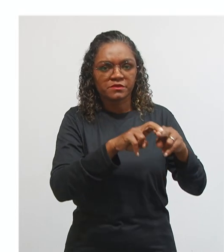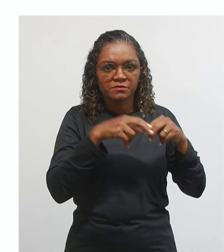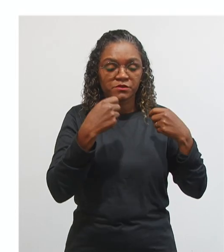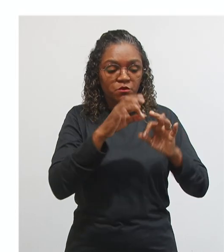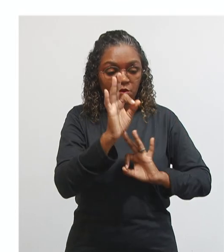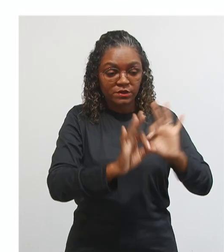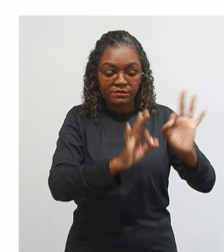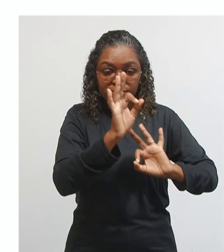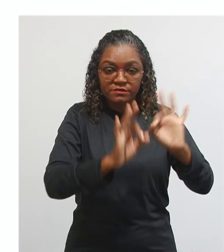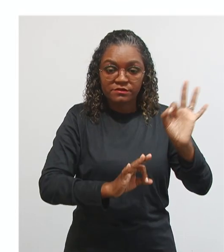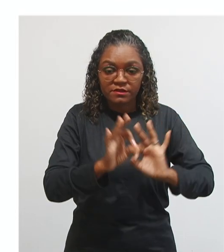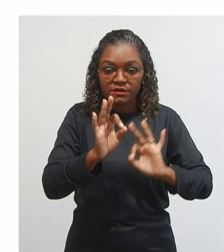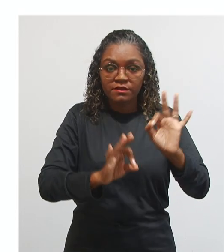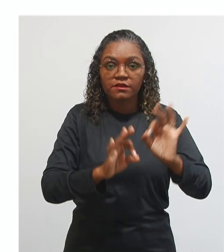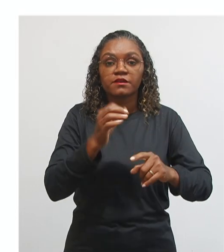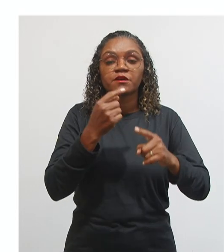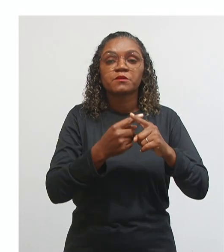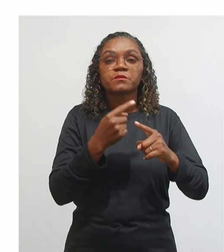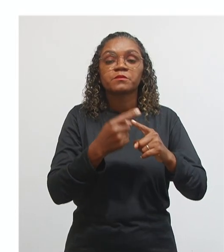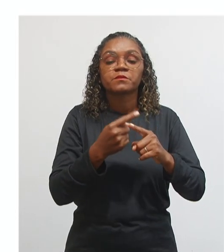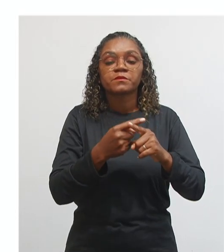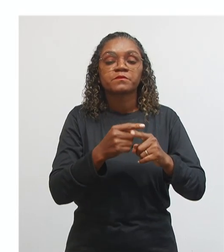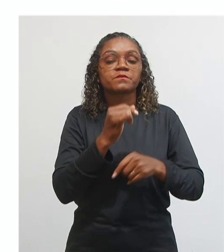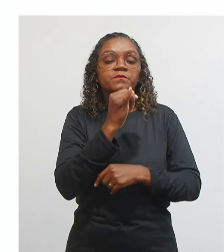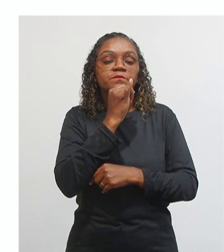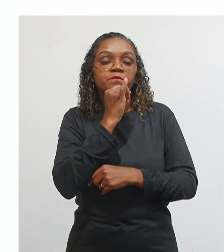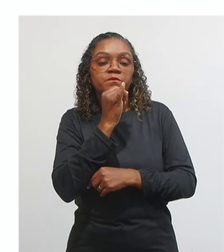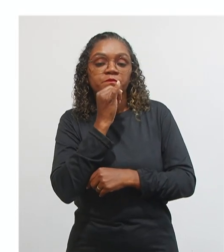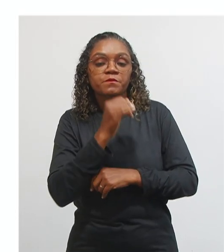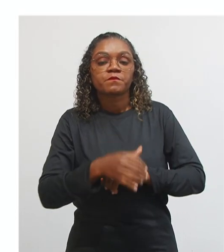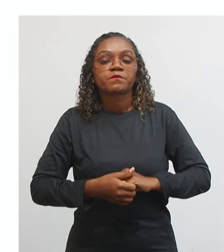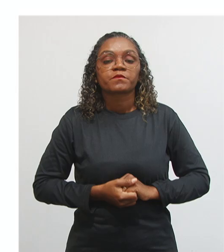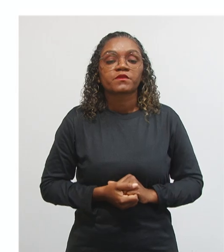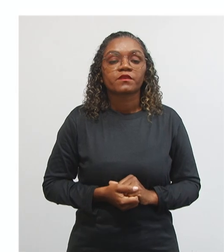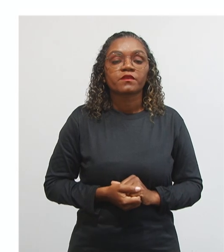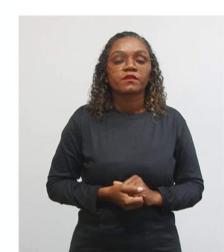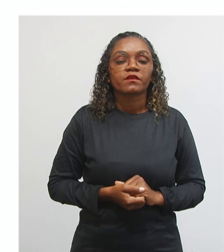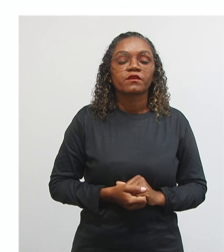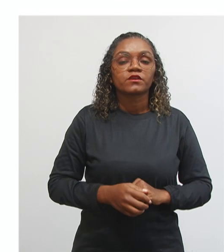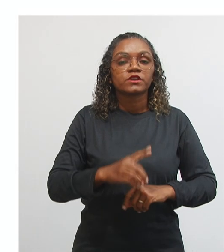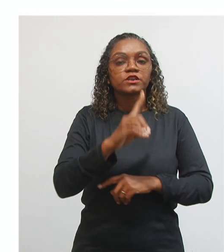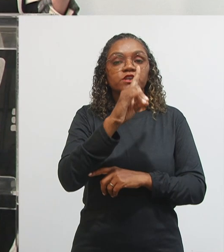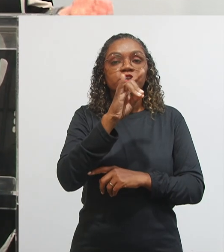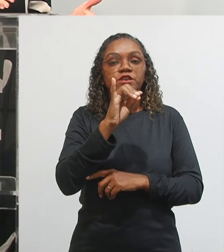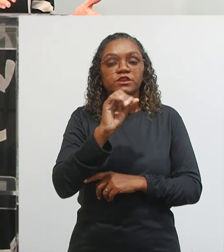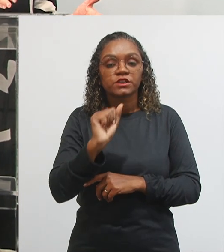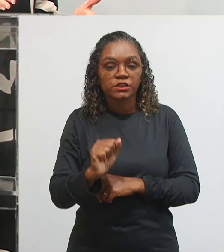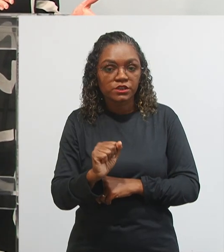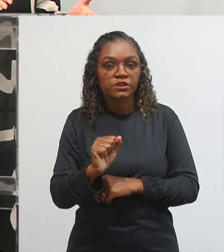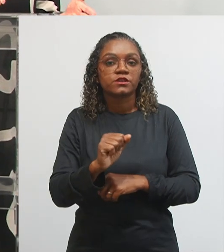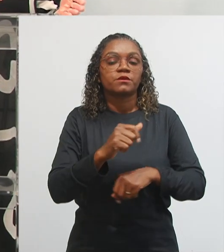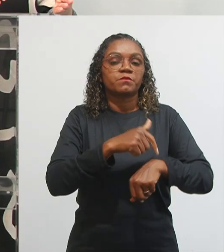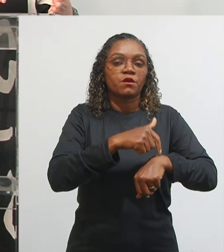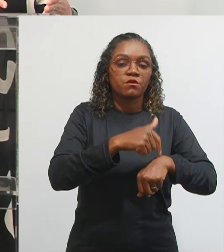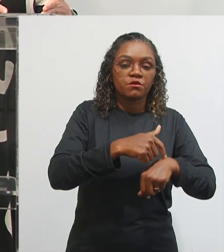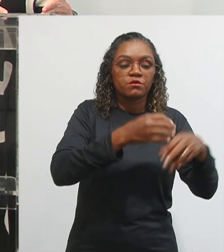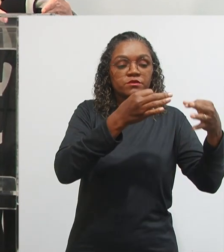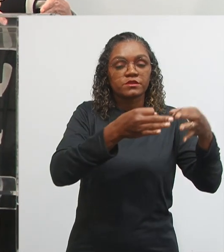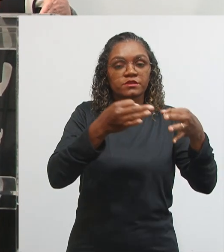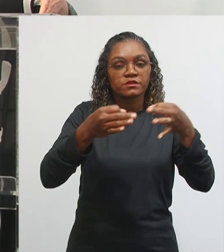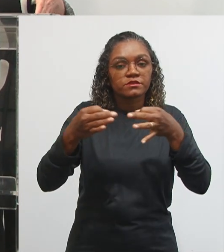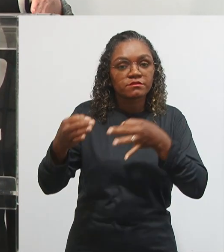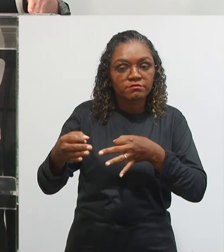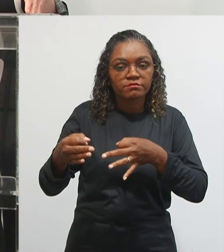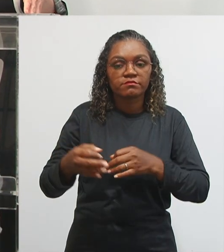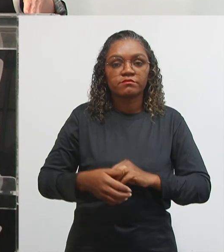que as coisas não fiquem você não tenha muita gente num determinado